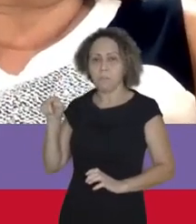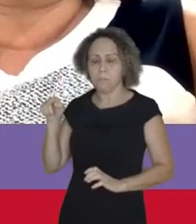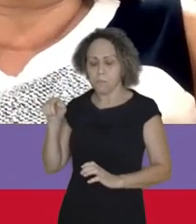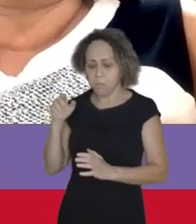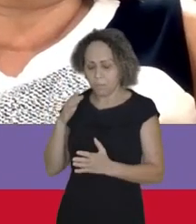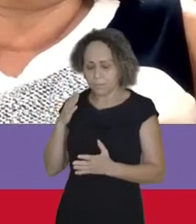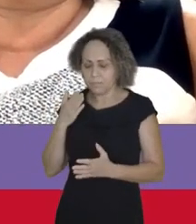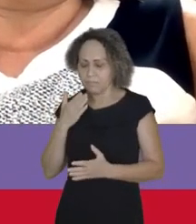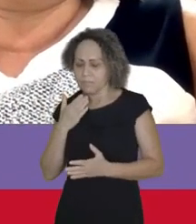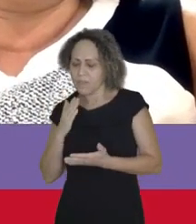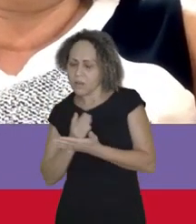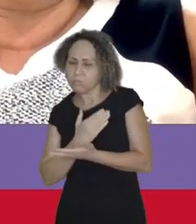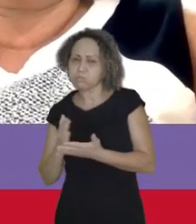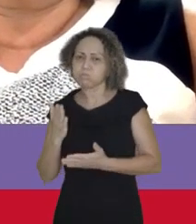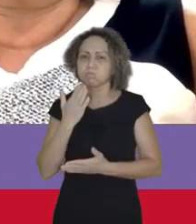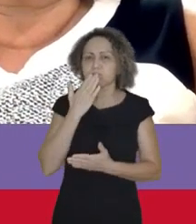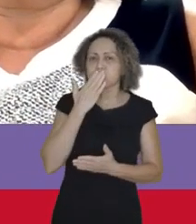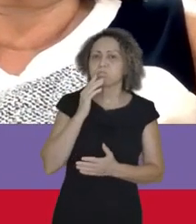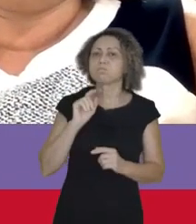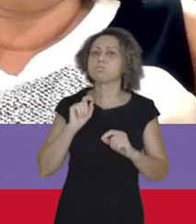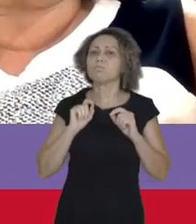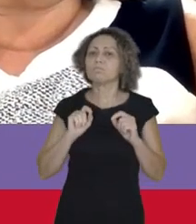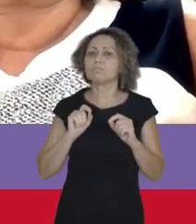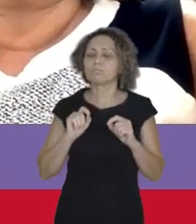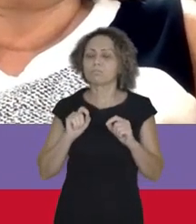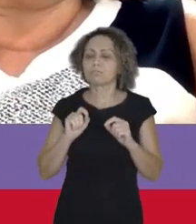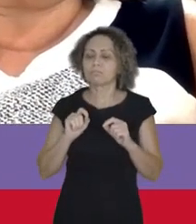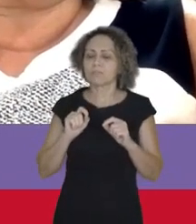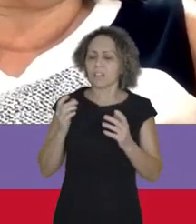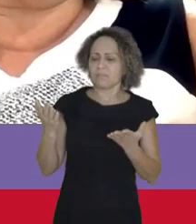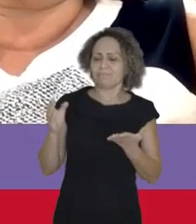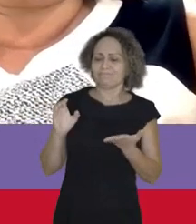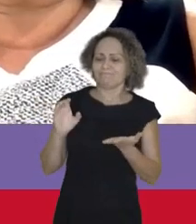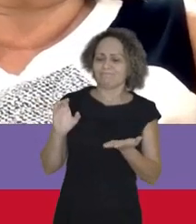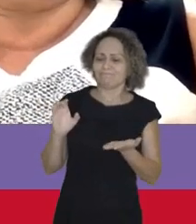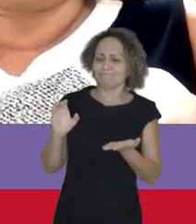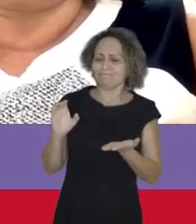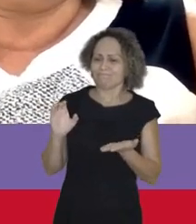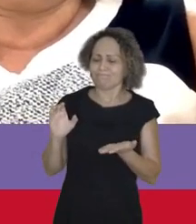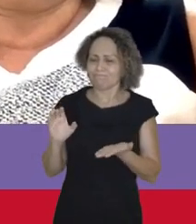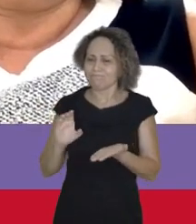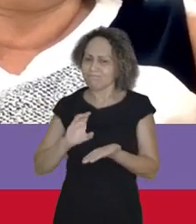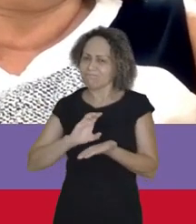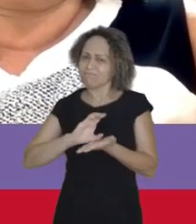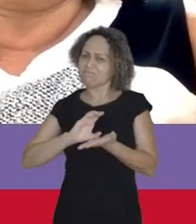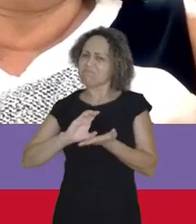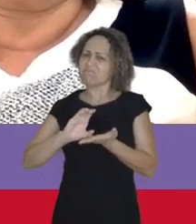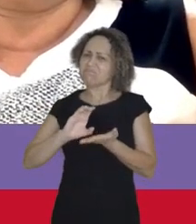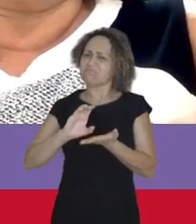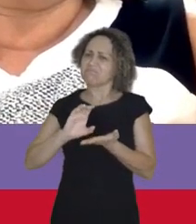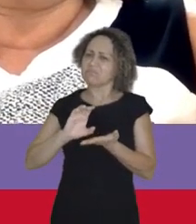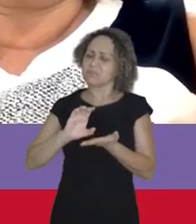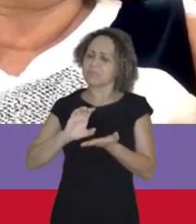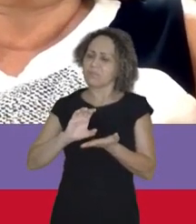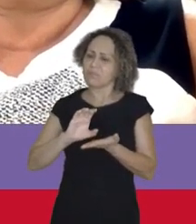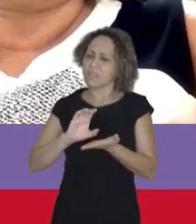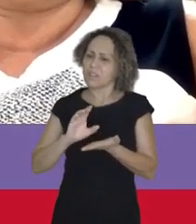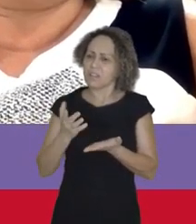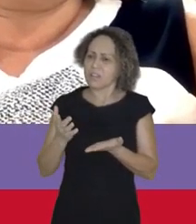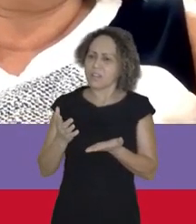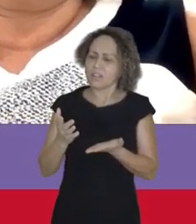alguns tipos de recursos que não são, do